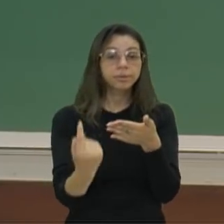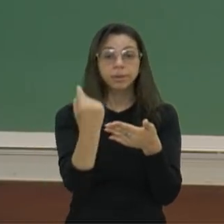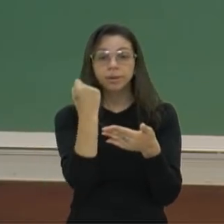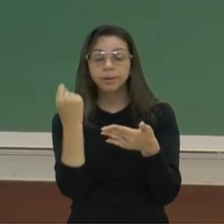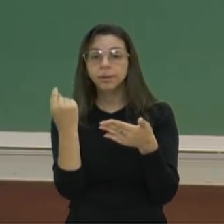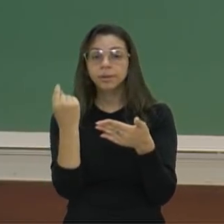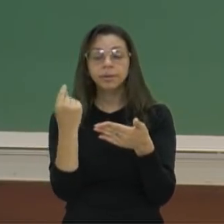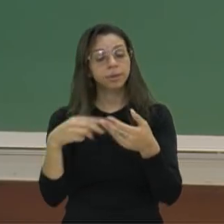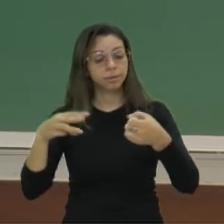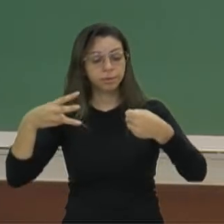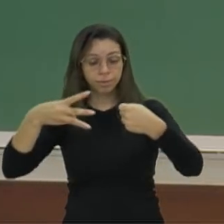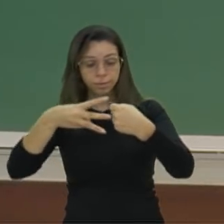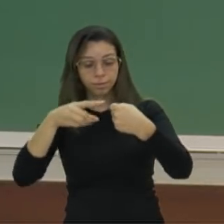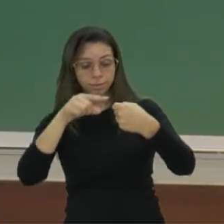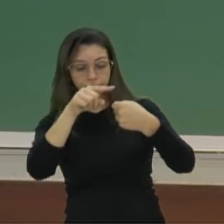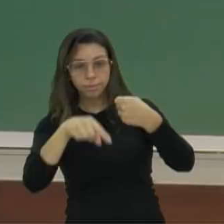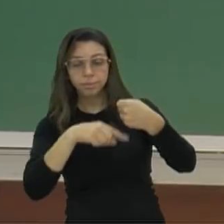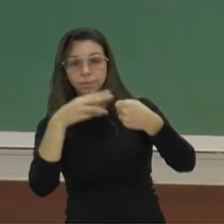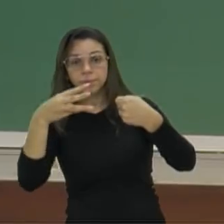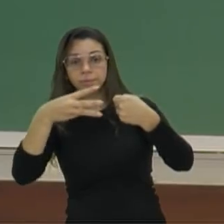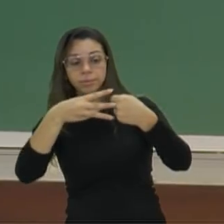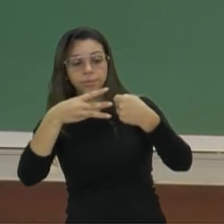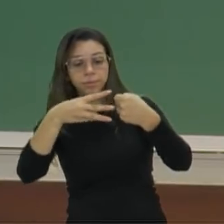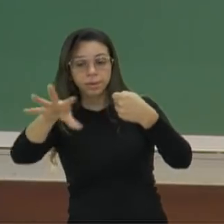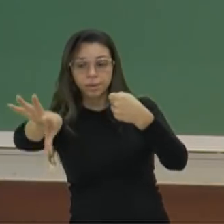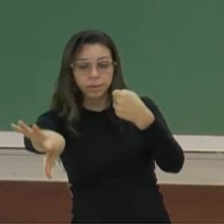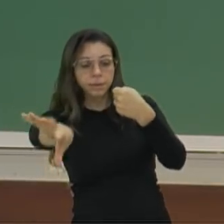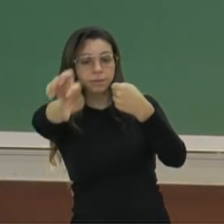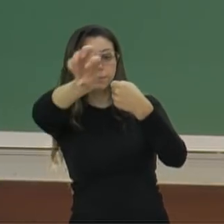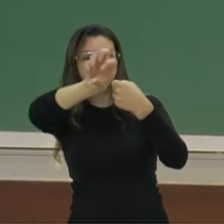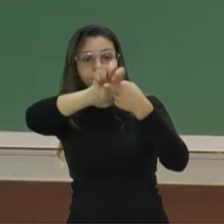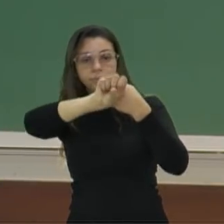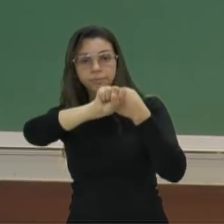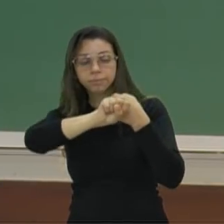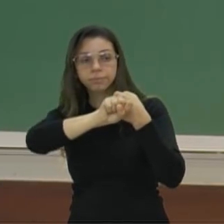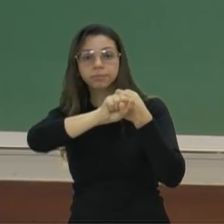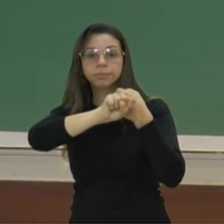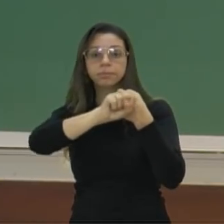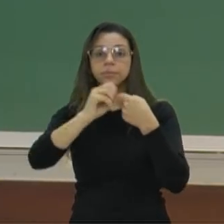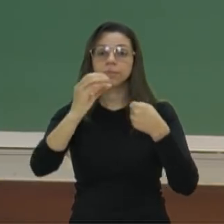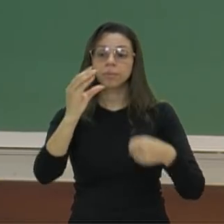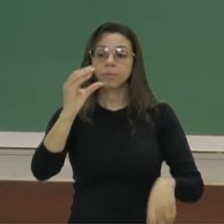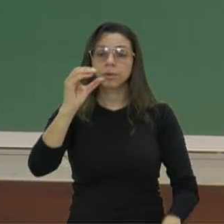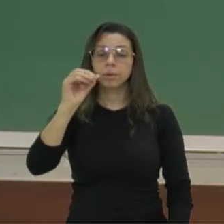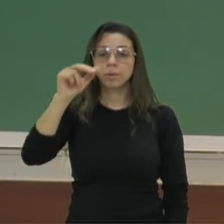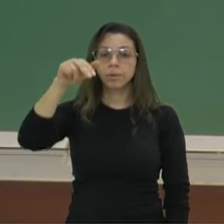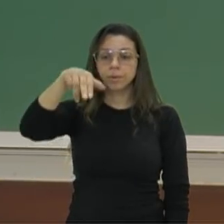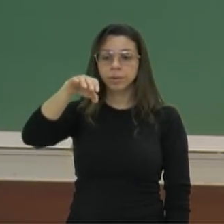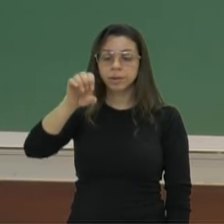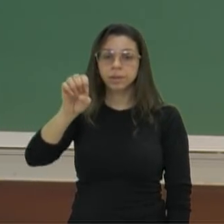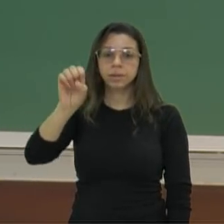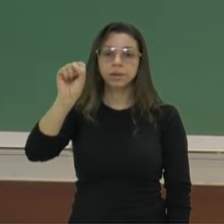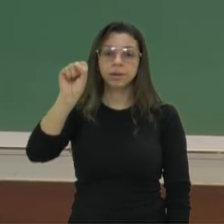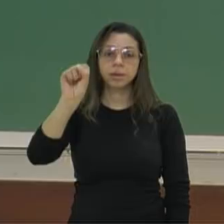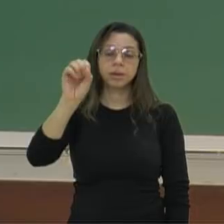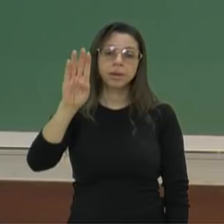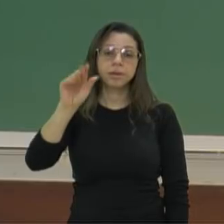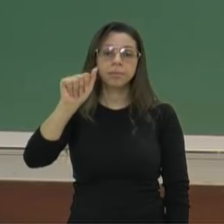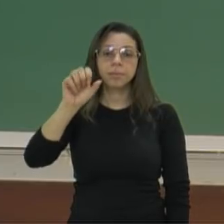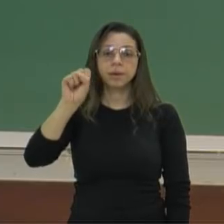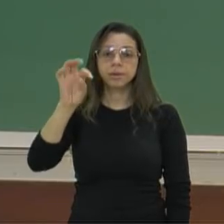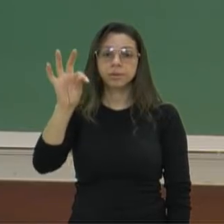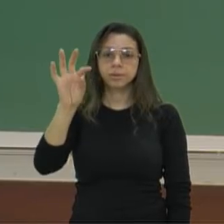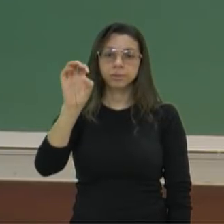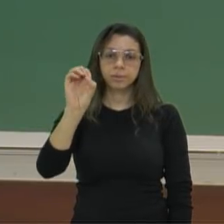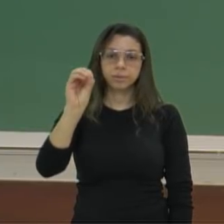dessas células que capturam, que nós chamamos de cones e bastonetes. Os cones,